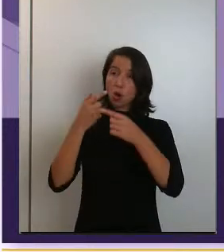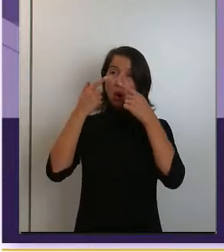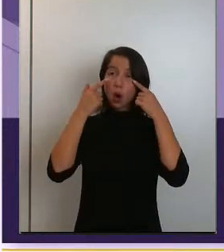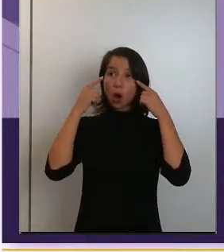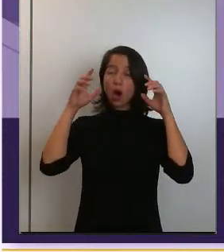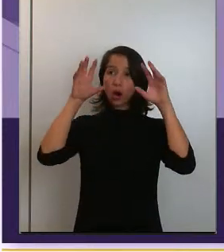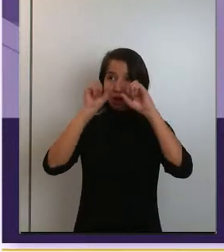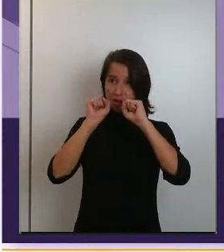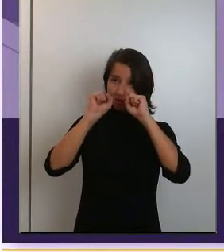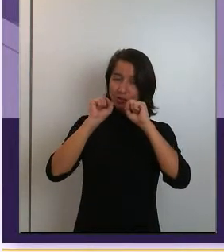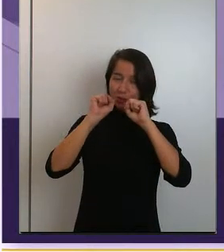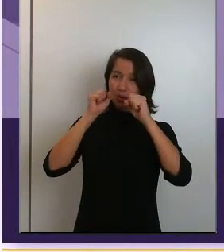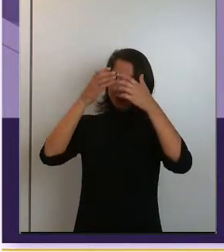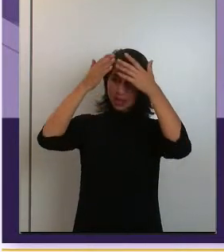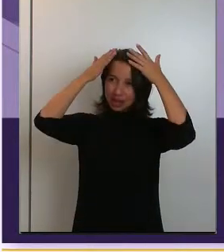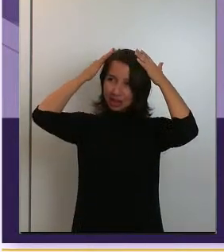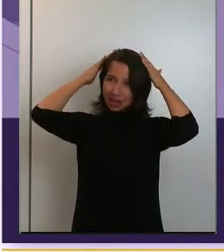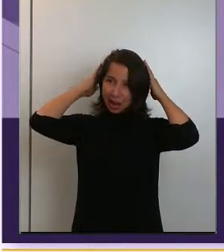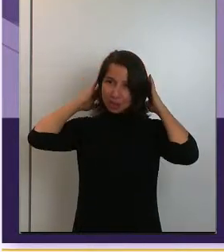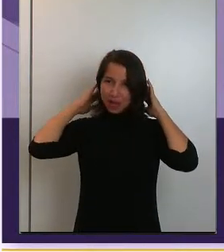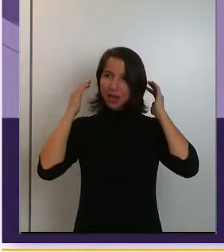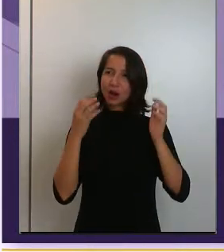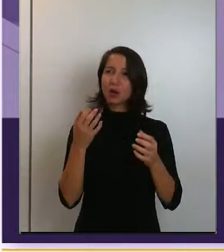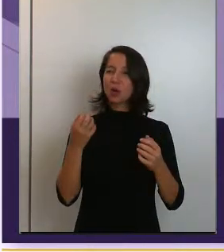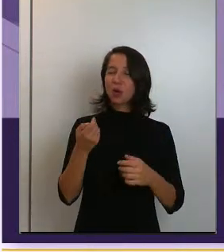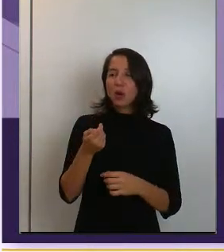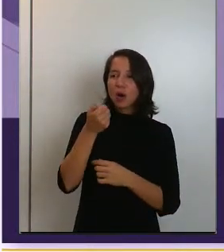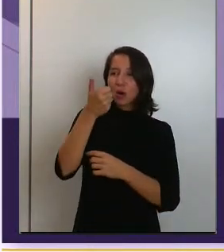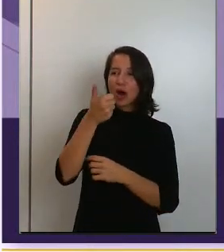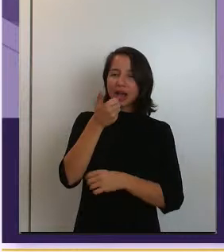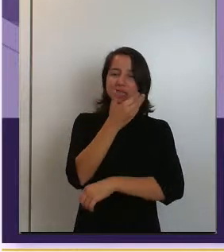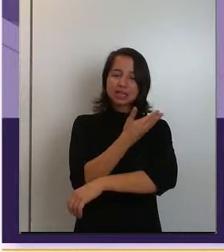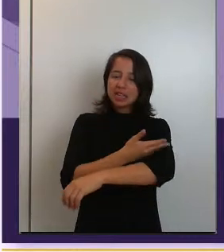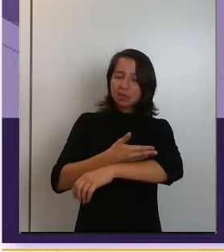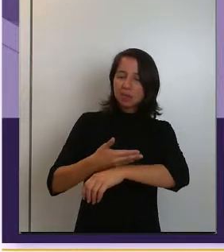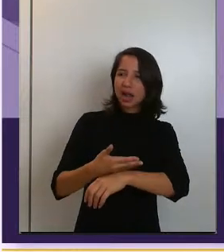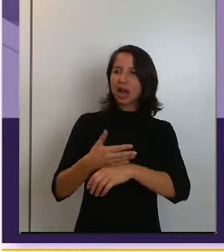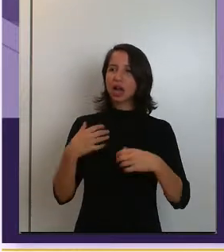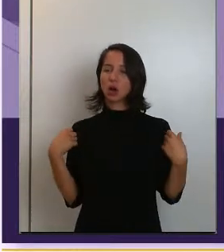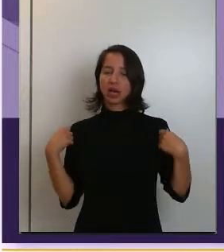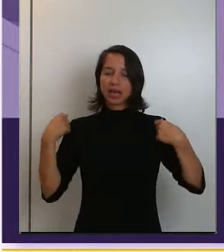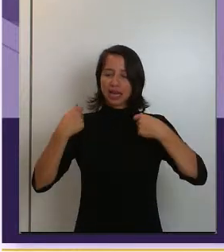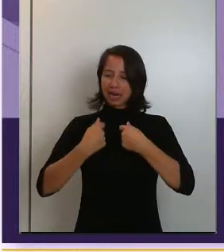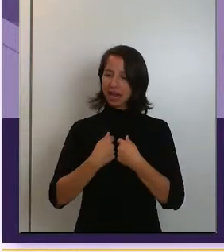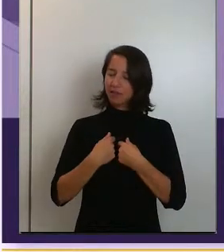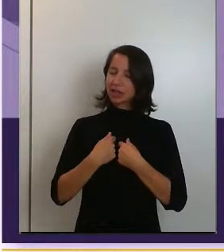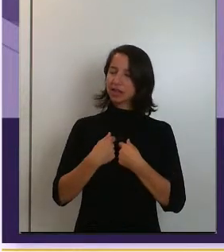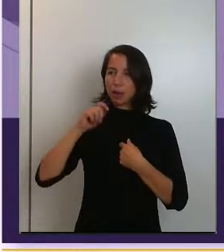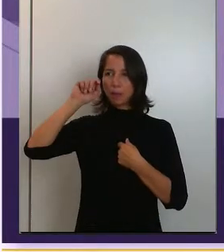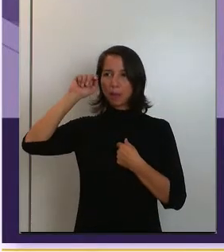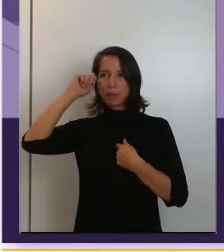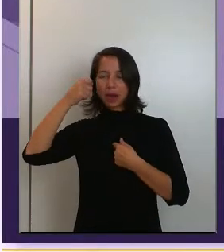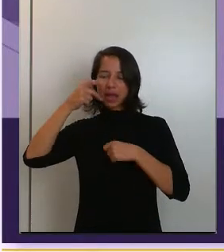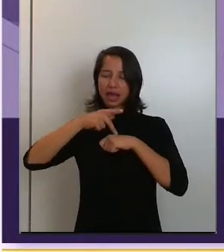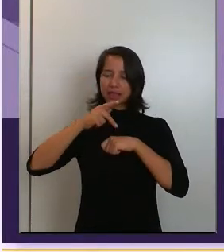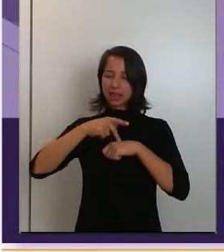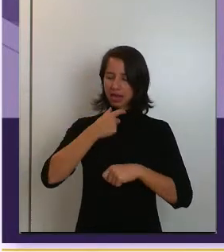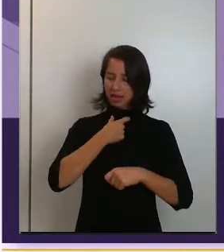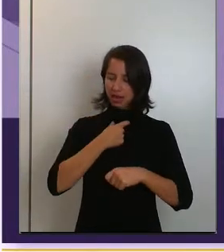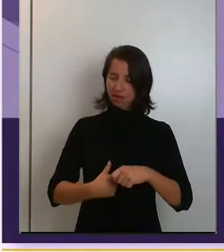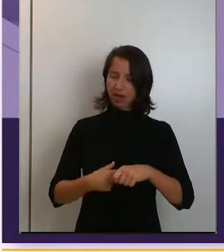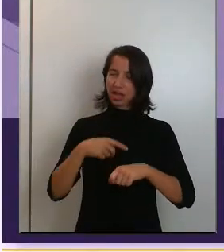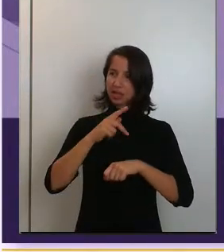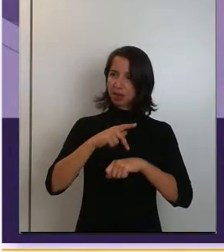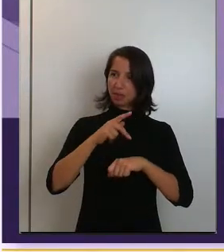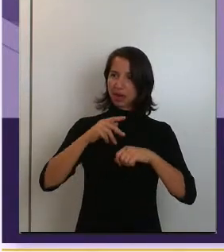grisalho. Eu visto uma camisa social preta, gravata preta e um paletó escuro com listras finas de cor azul clara. O meu